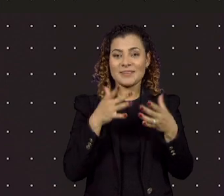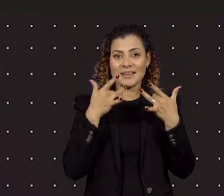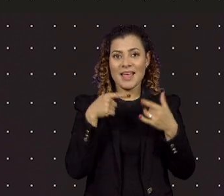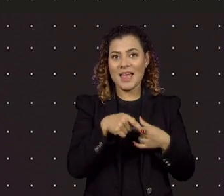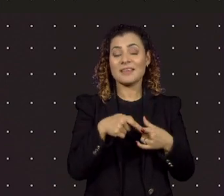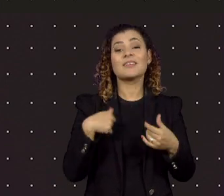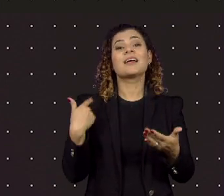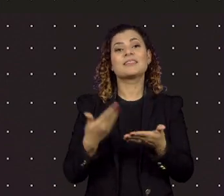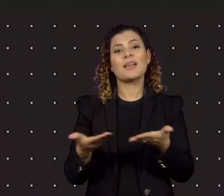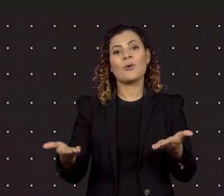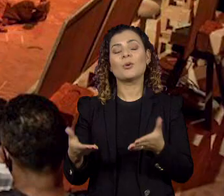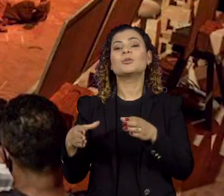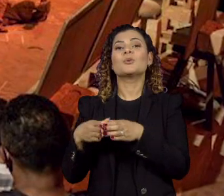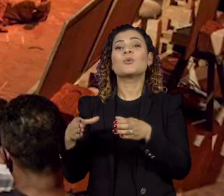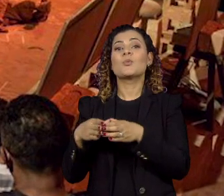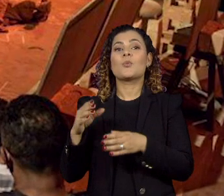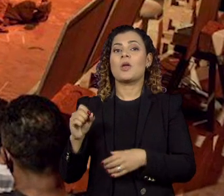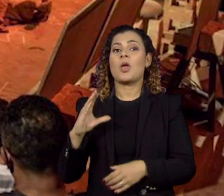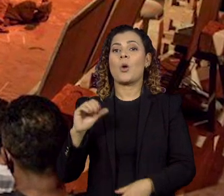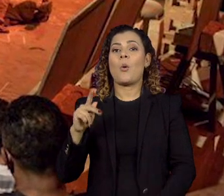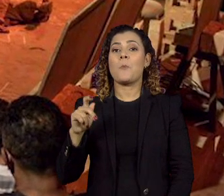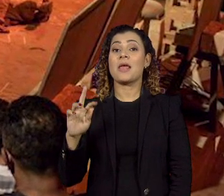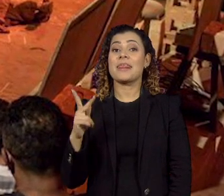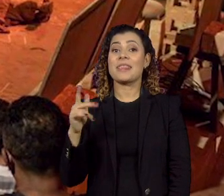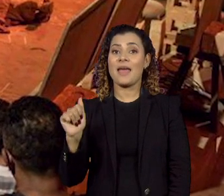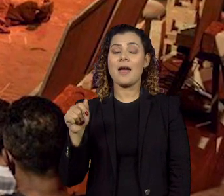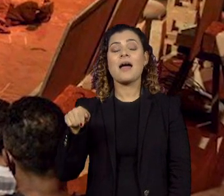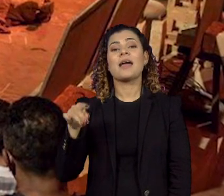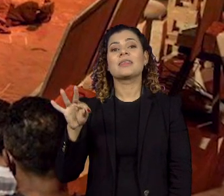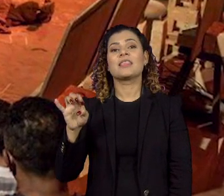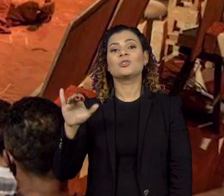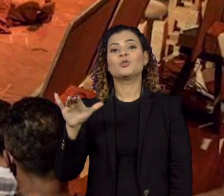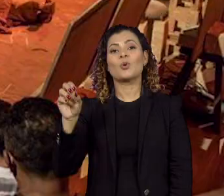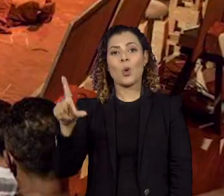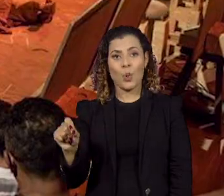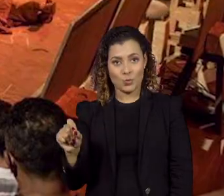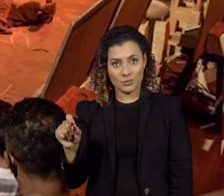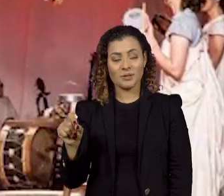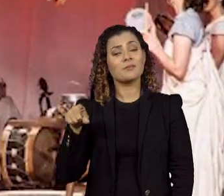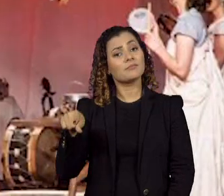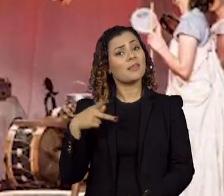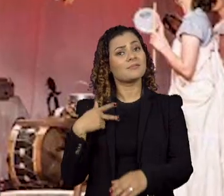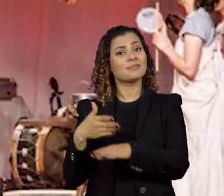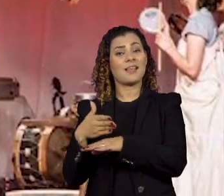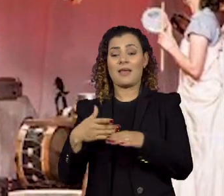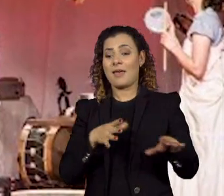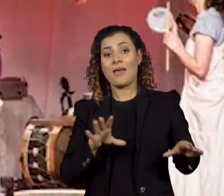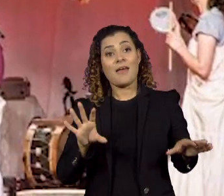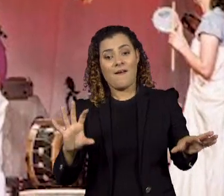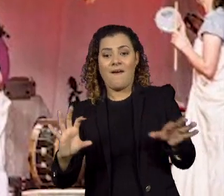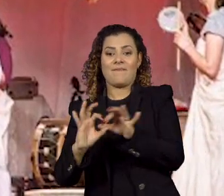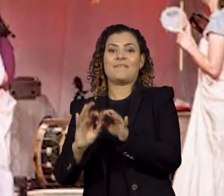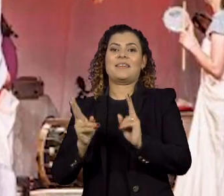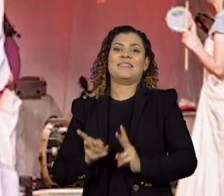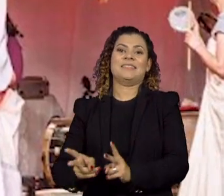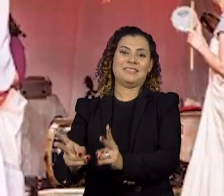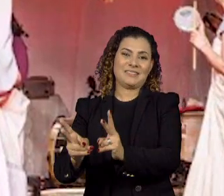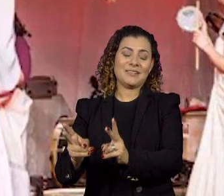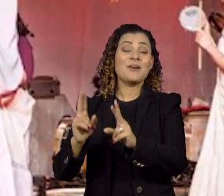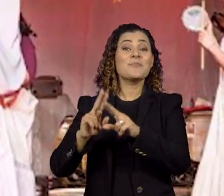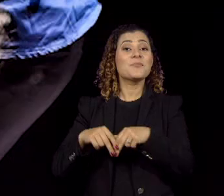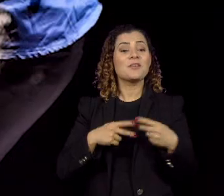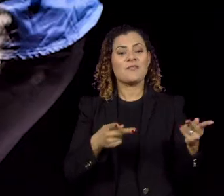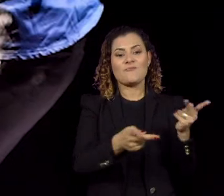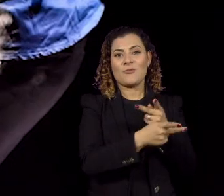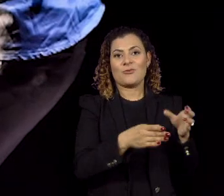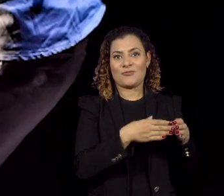Companhia do Tijolo. Então, a gente é uma costela do Vento Forte. E no Vento Forte trouxe